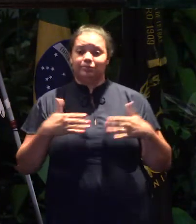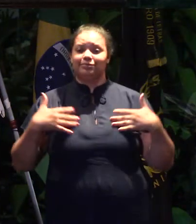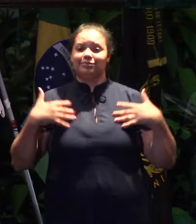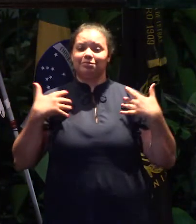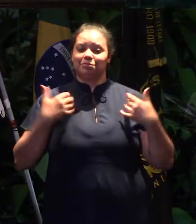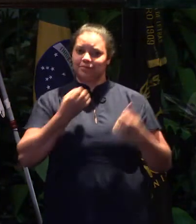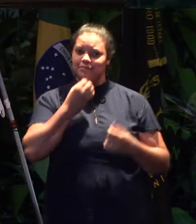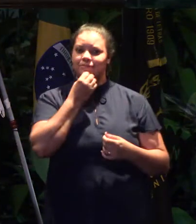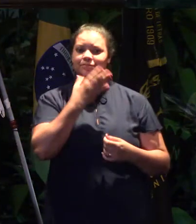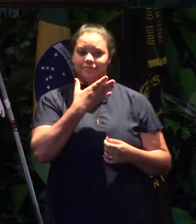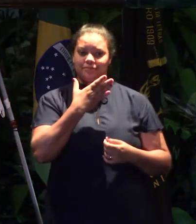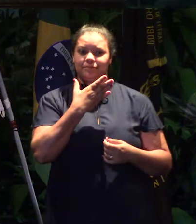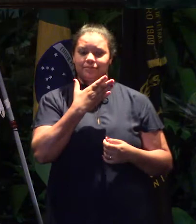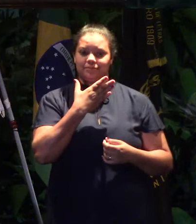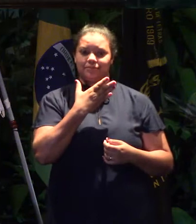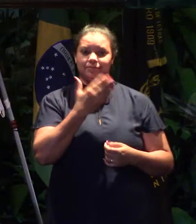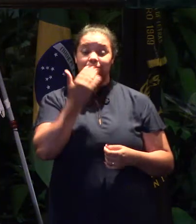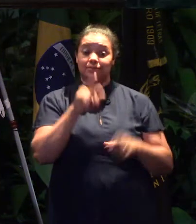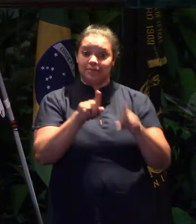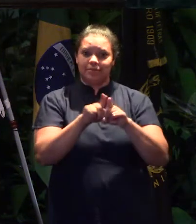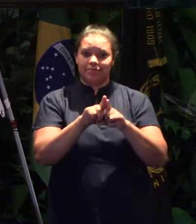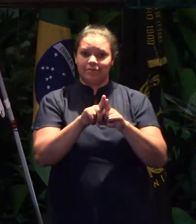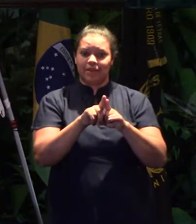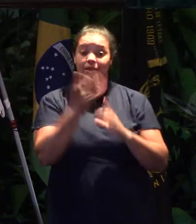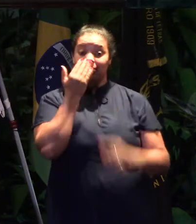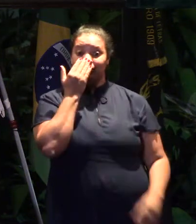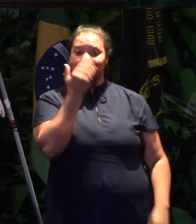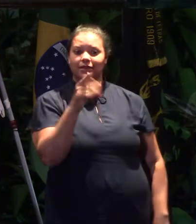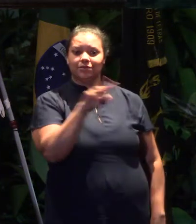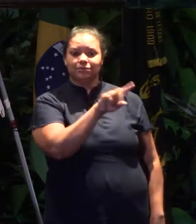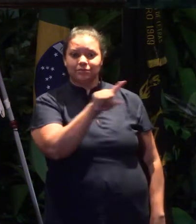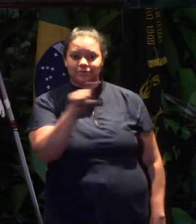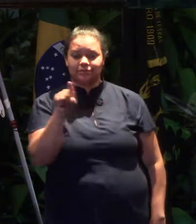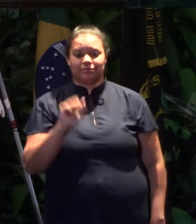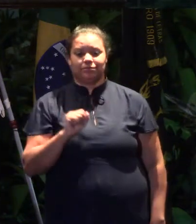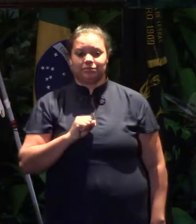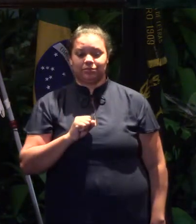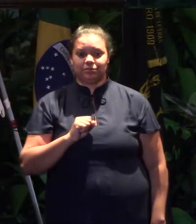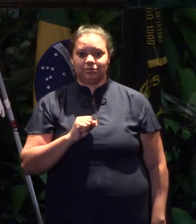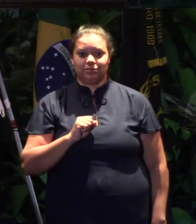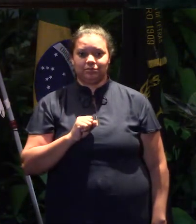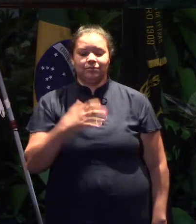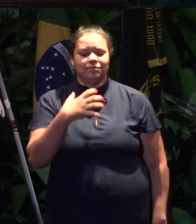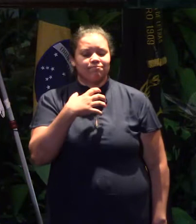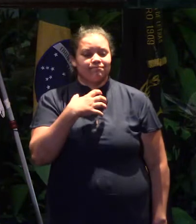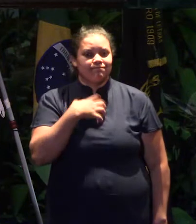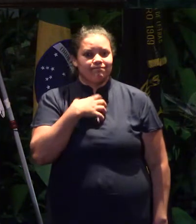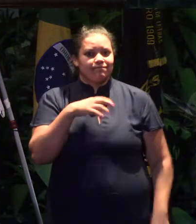E estar diante de vocês também, né, me deixa com um sentimento